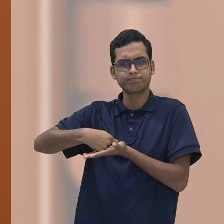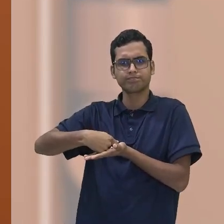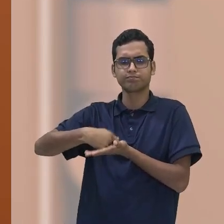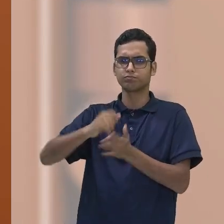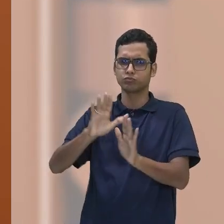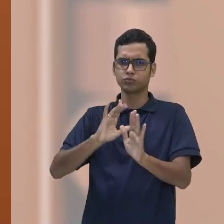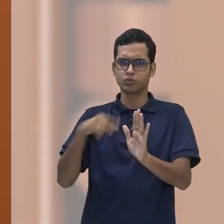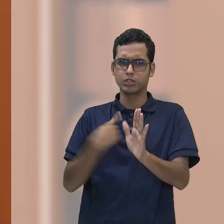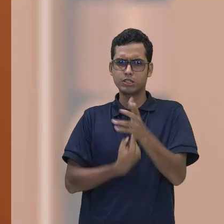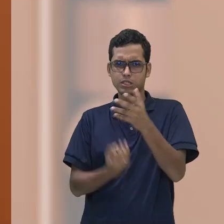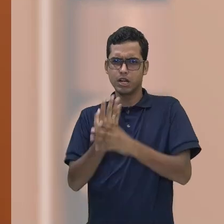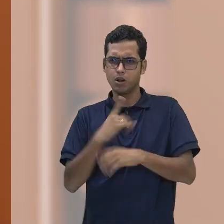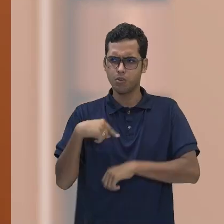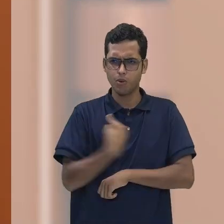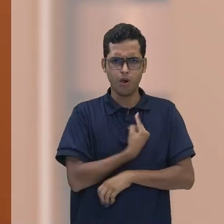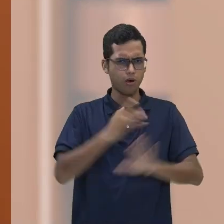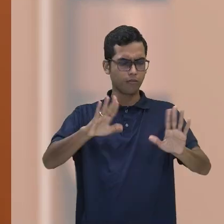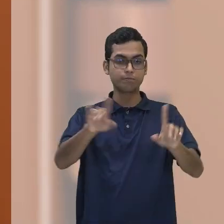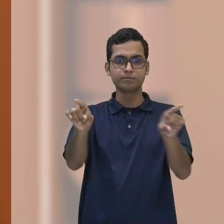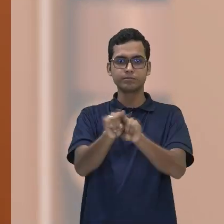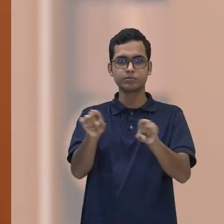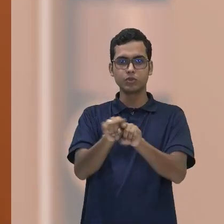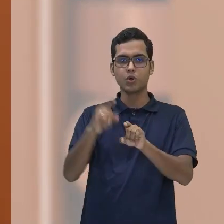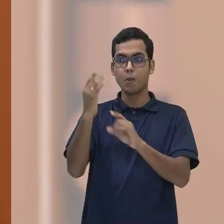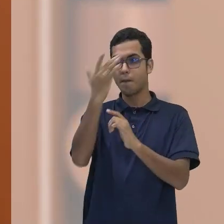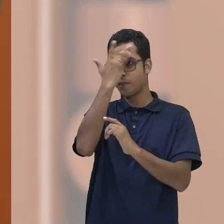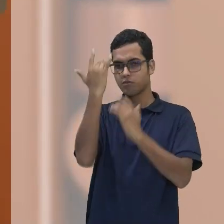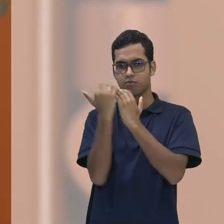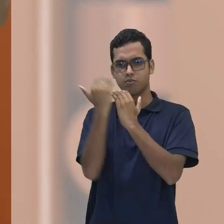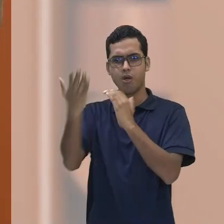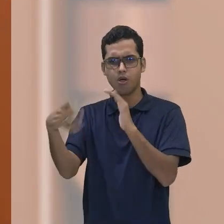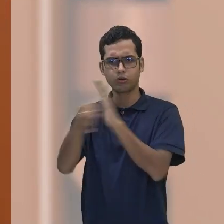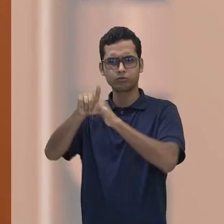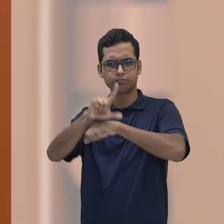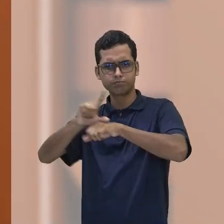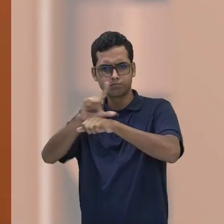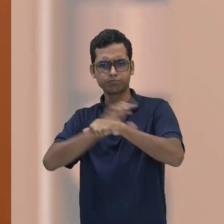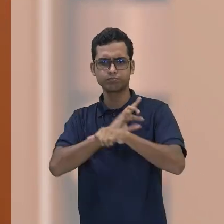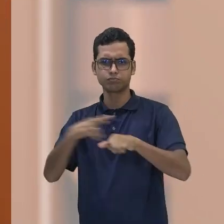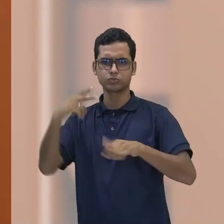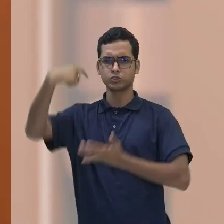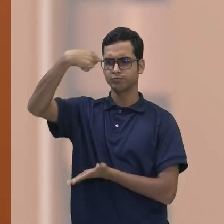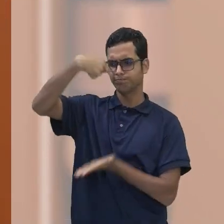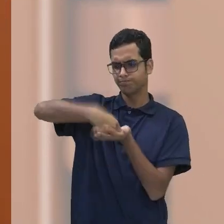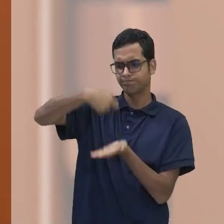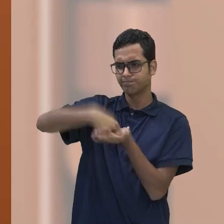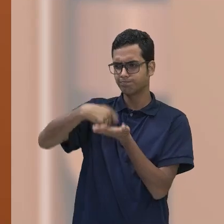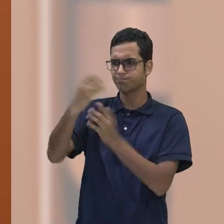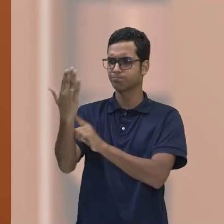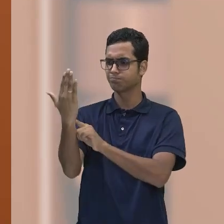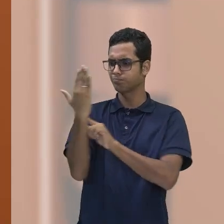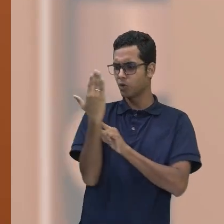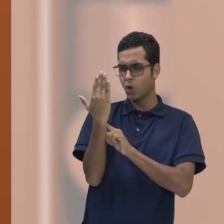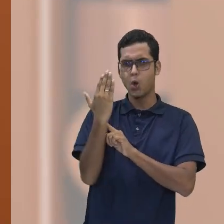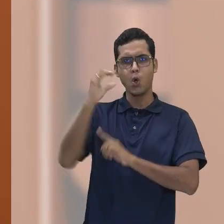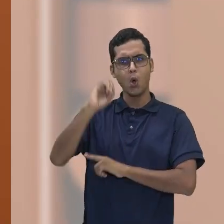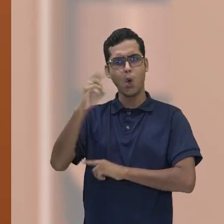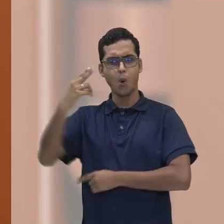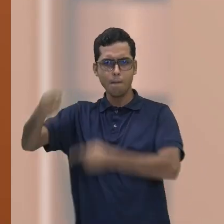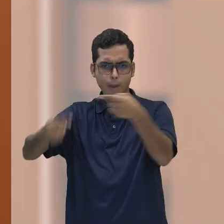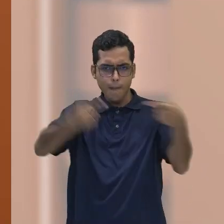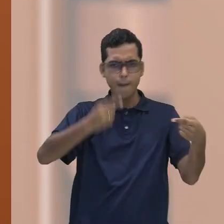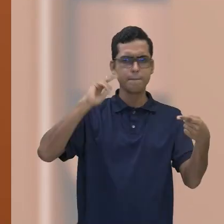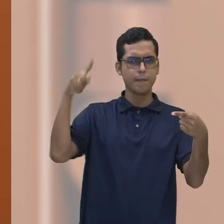não, impostos para nós. Por aqueles líderes religiosos ou políticos